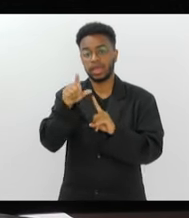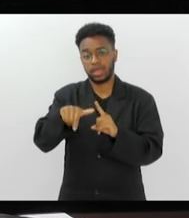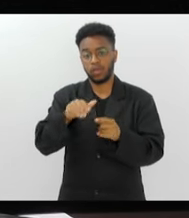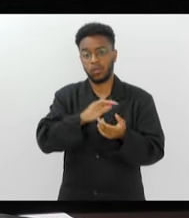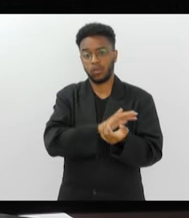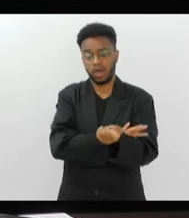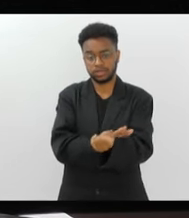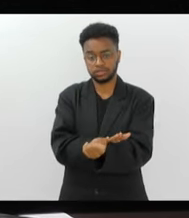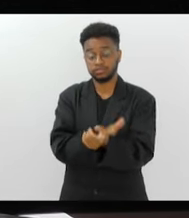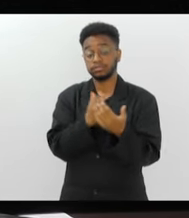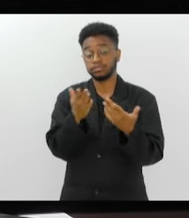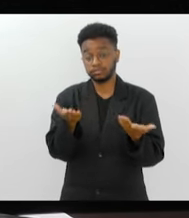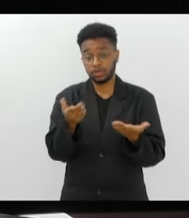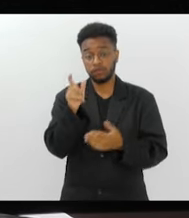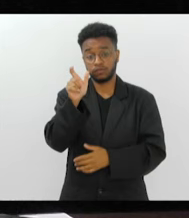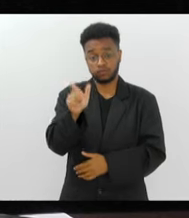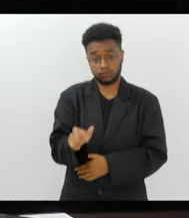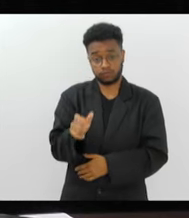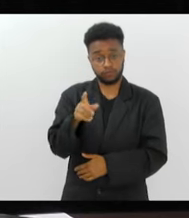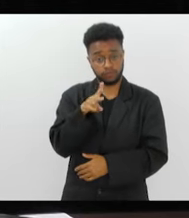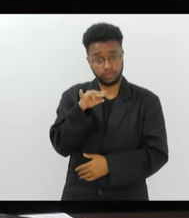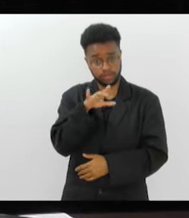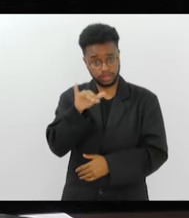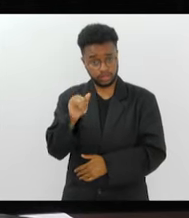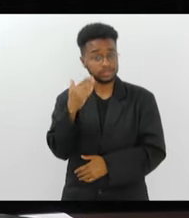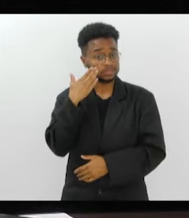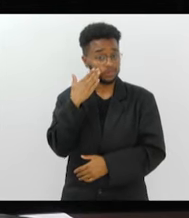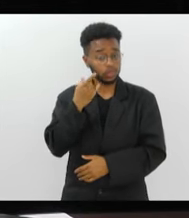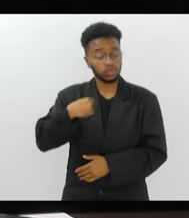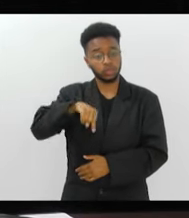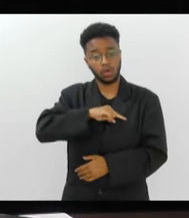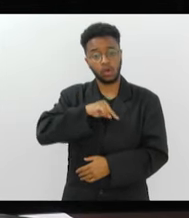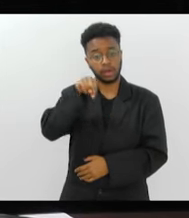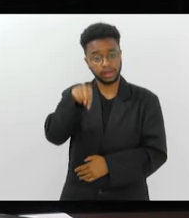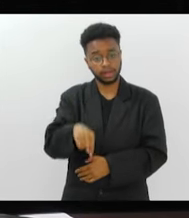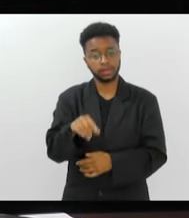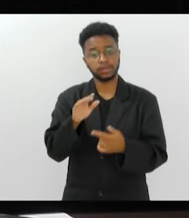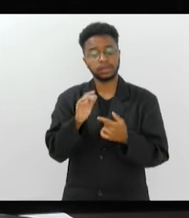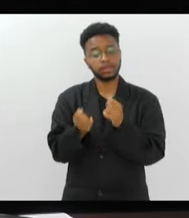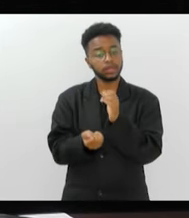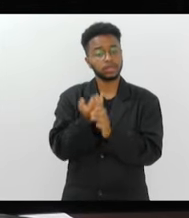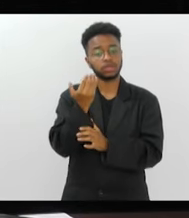Júnior, nós, aqui nessa Casa Legislativa e o meu mandato que apresentou